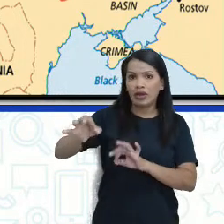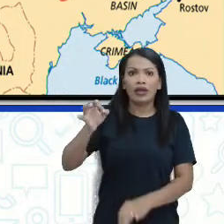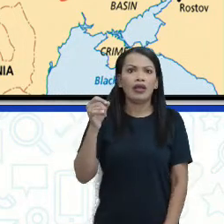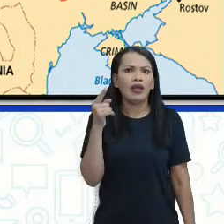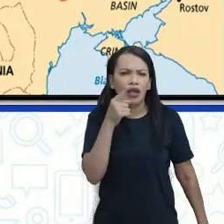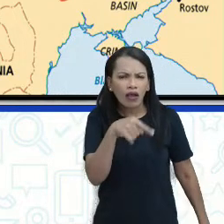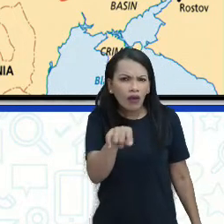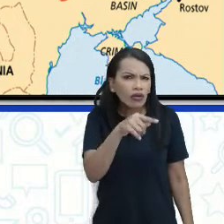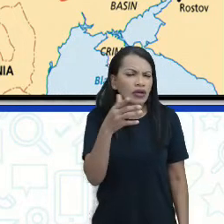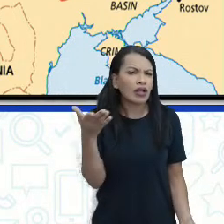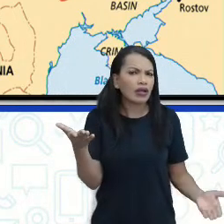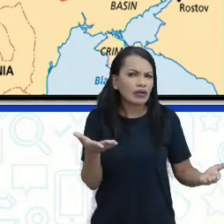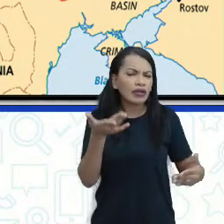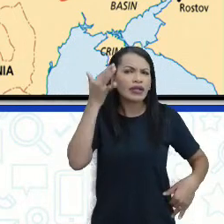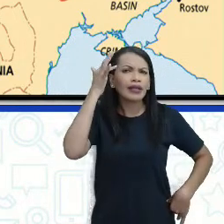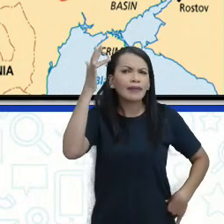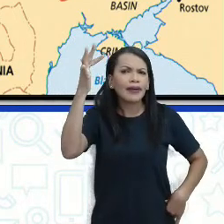aí